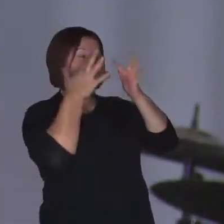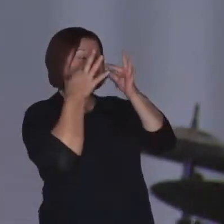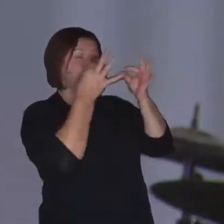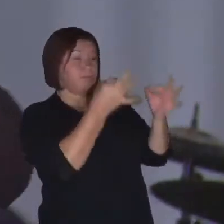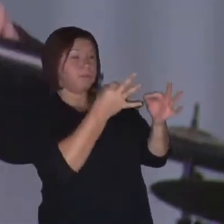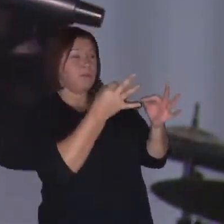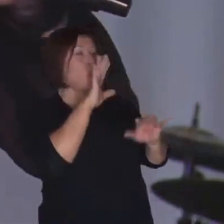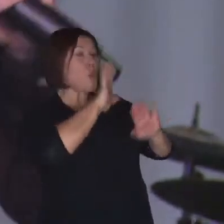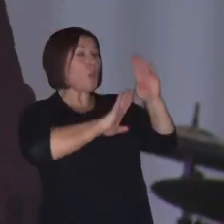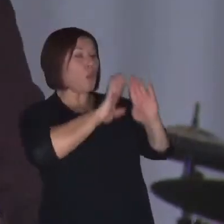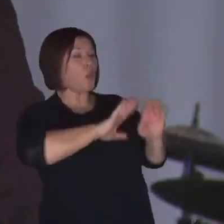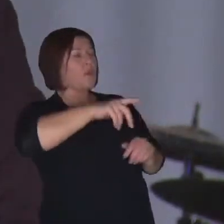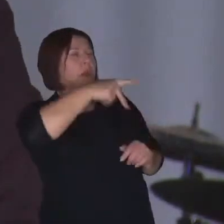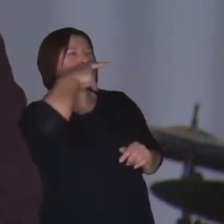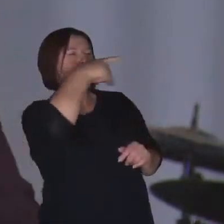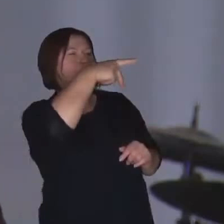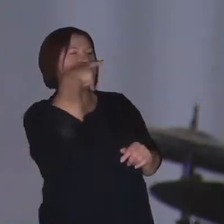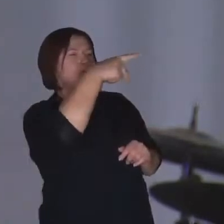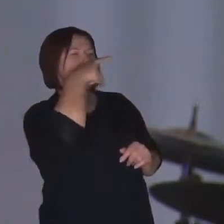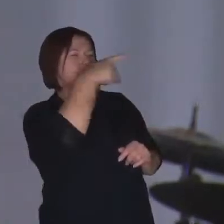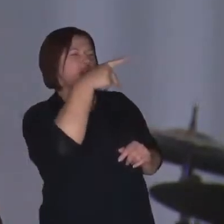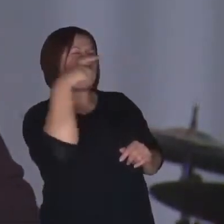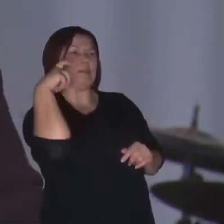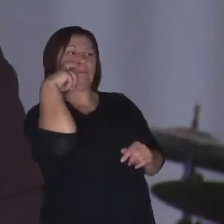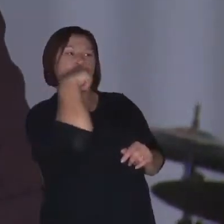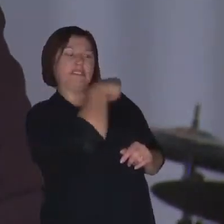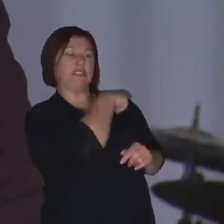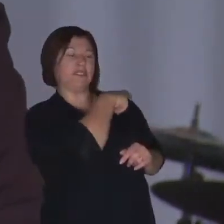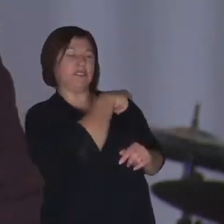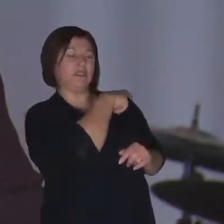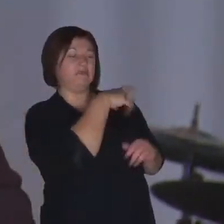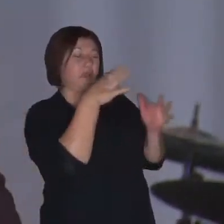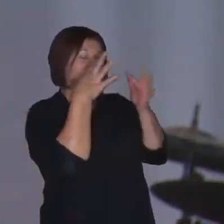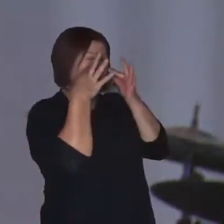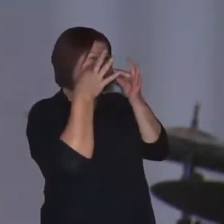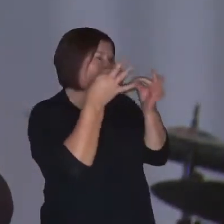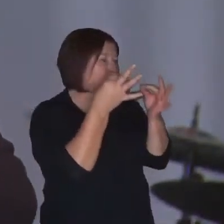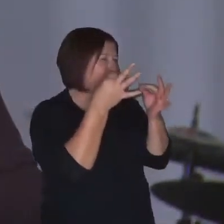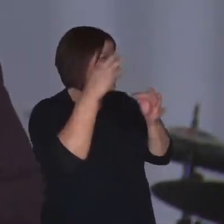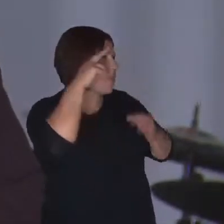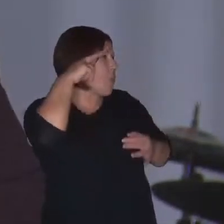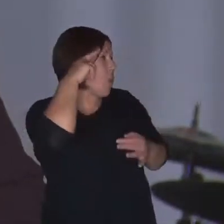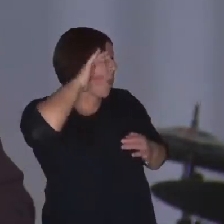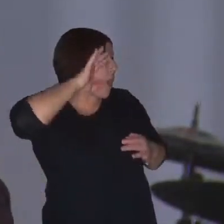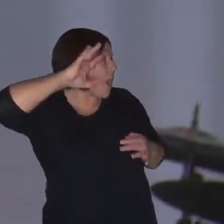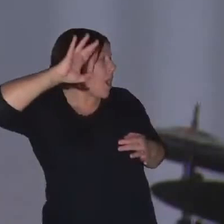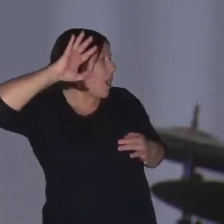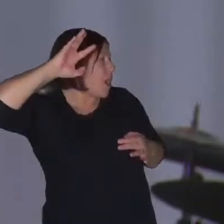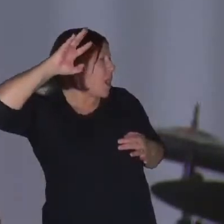enganem, não deem atenção aos sonhos que vocês... não deem atenção aos sonhos que vocês o encorajem a